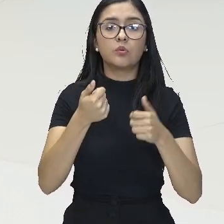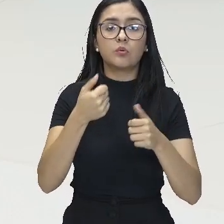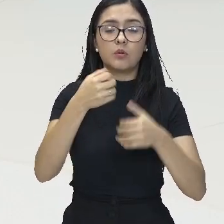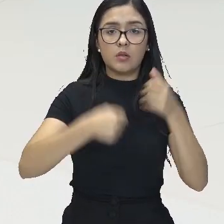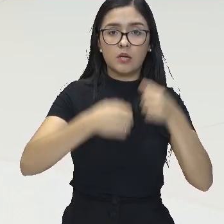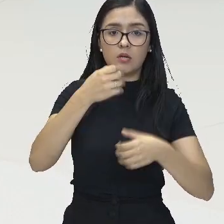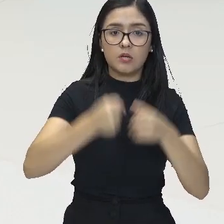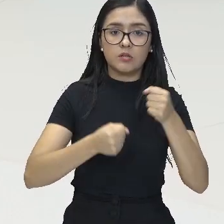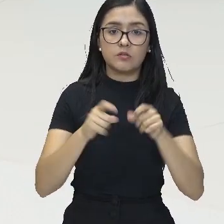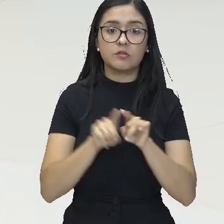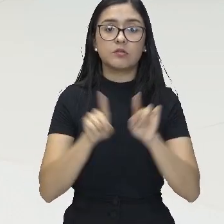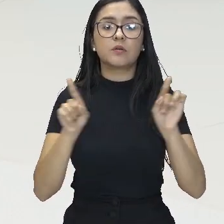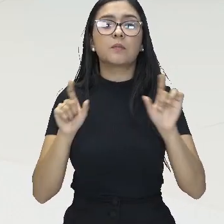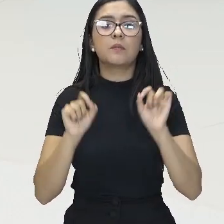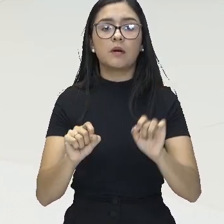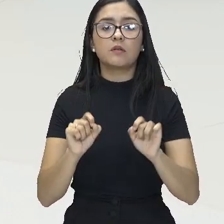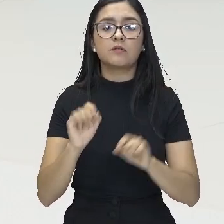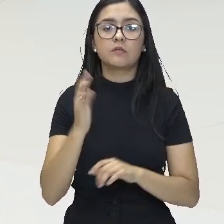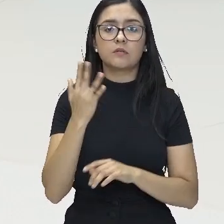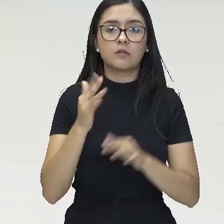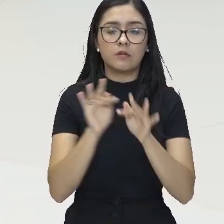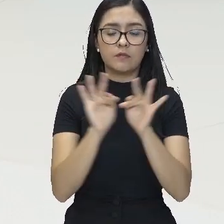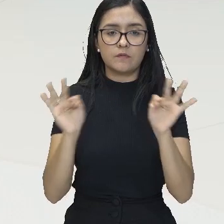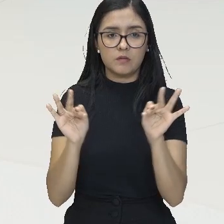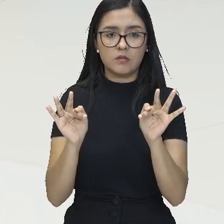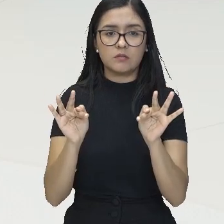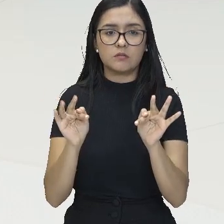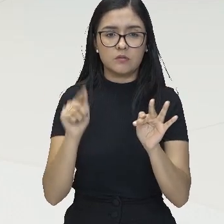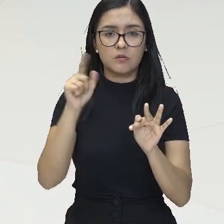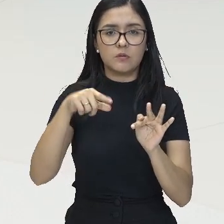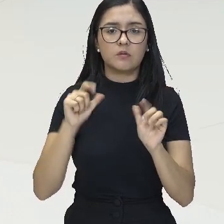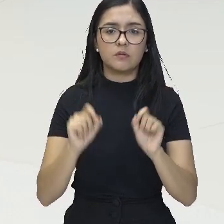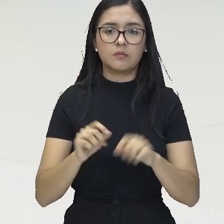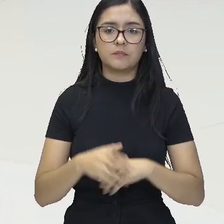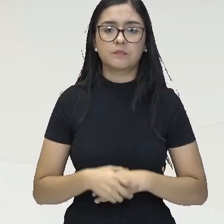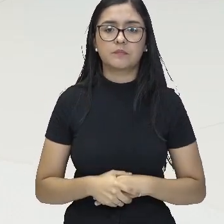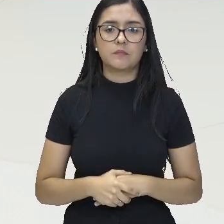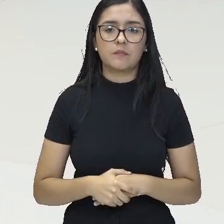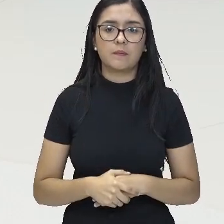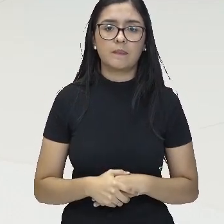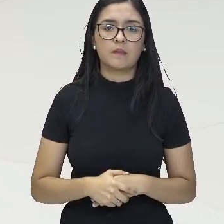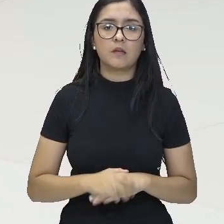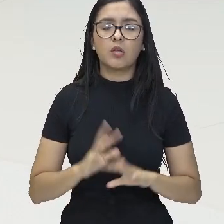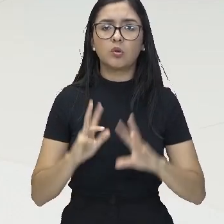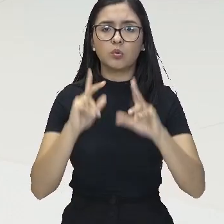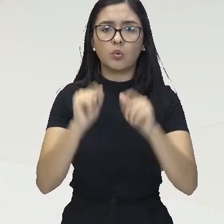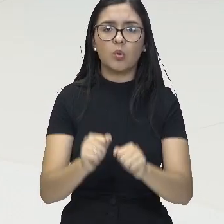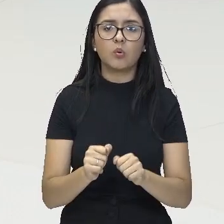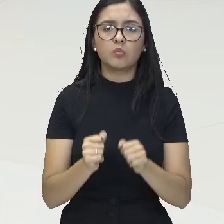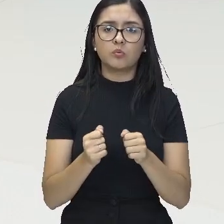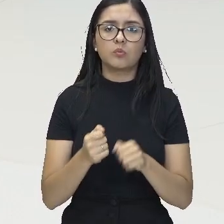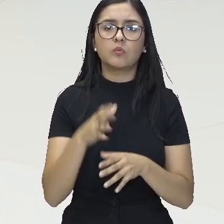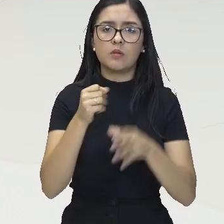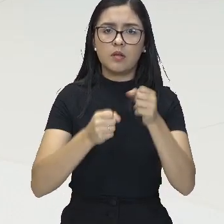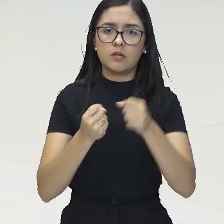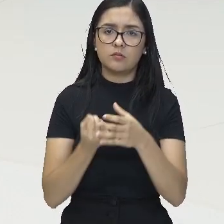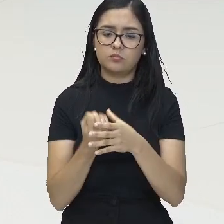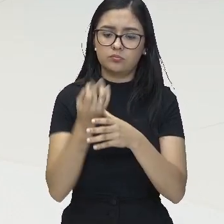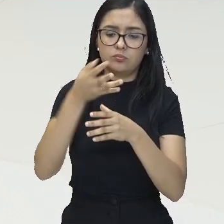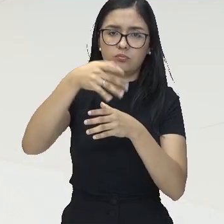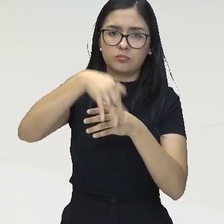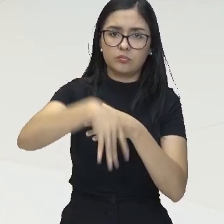especificando, individualizando, não está falando de todo. Não vai ser todo o leite que vai sujar o fogão. Aí é o leite